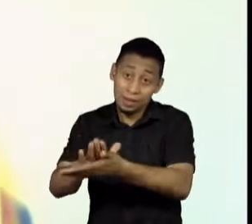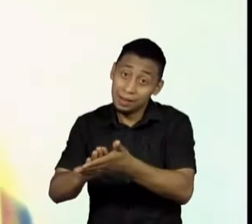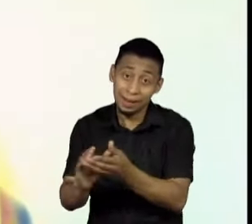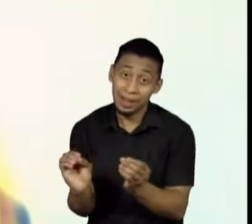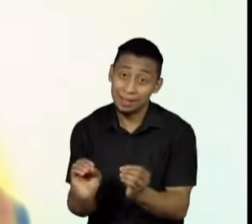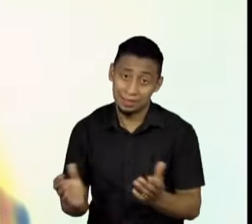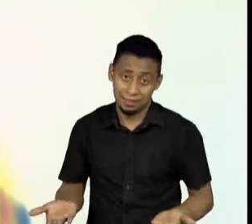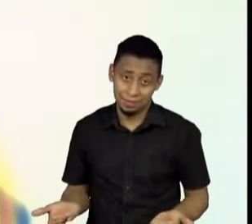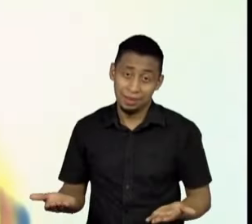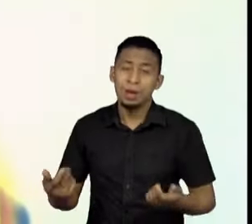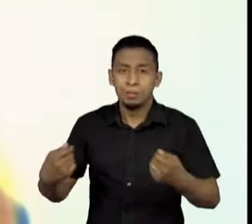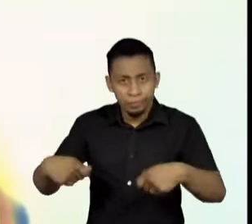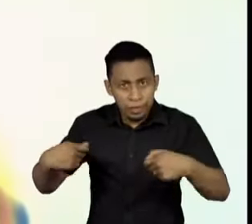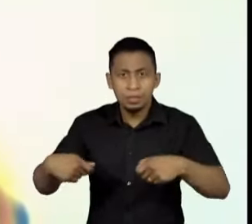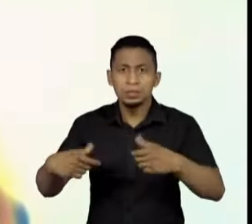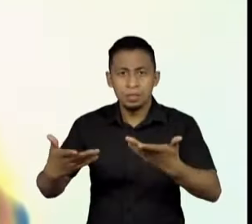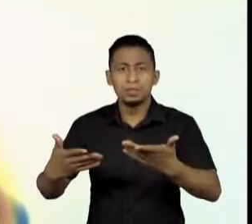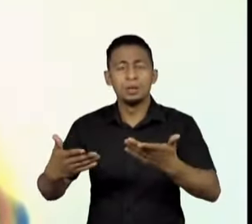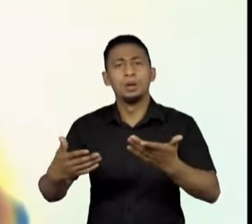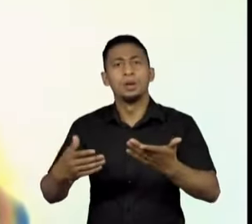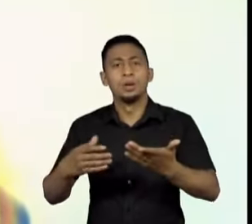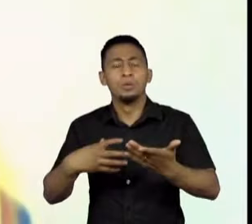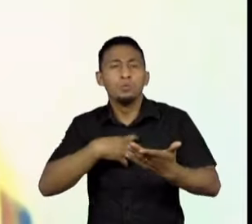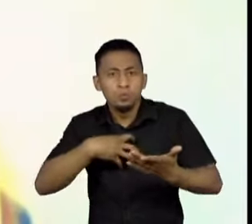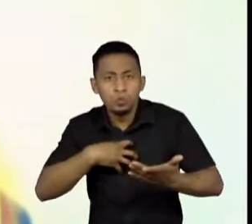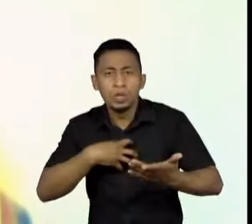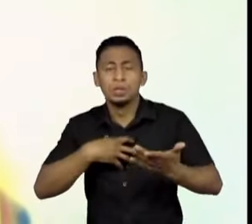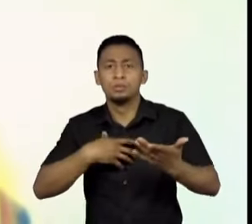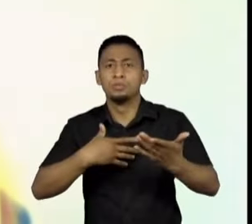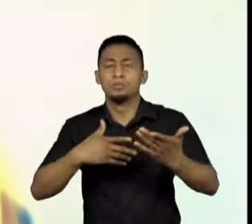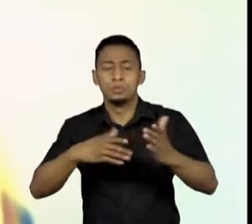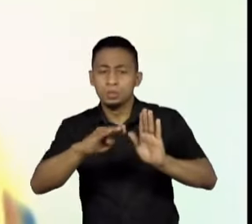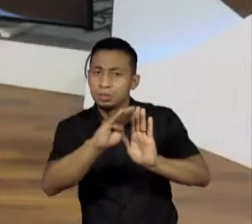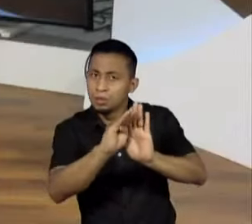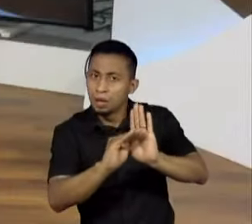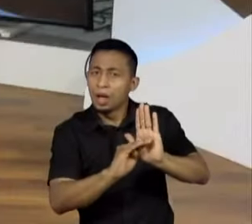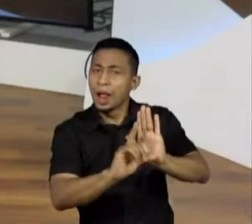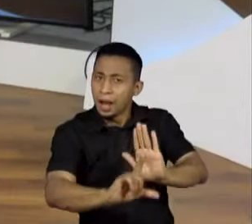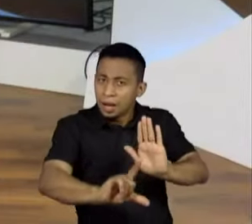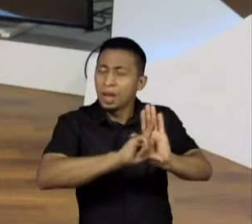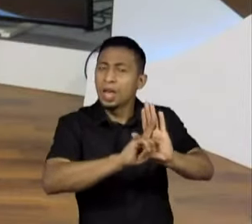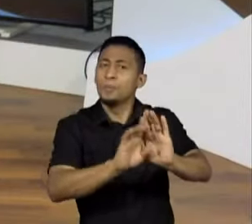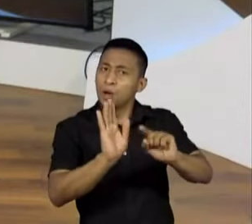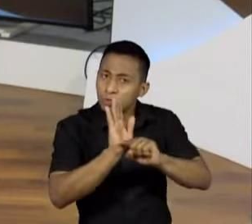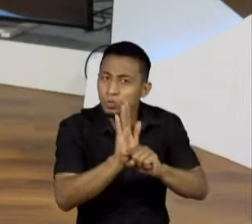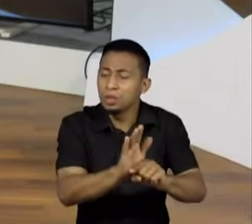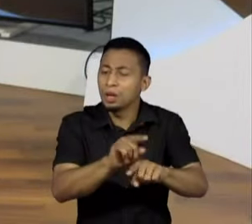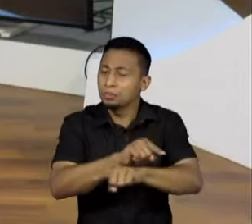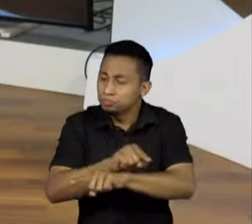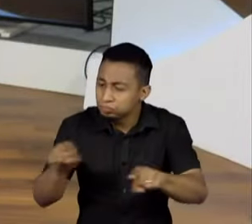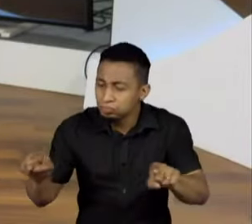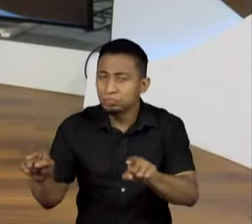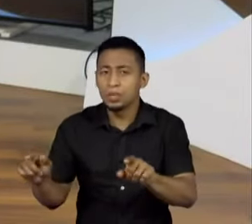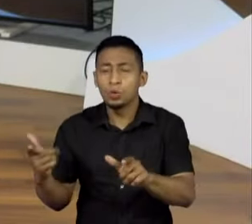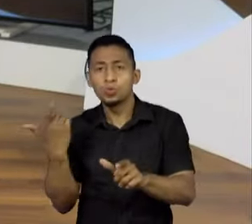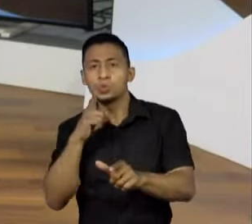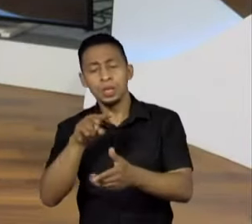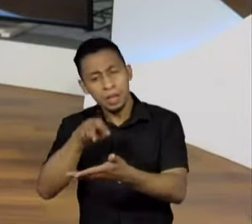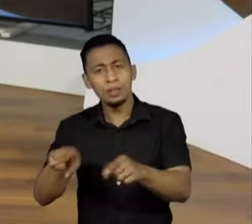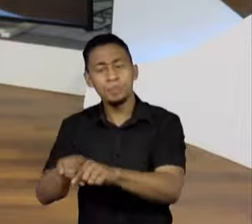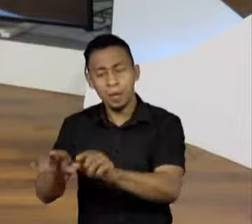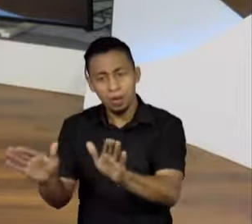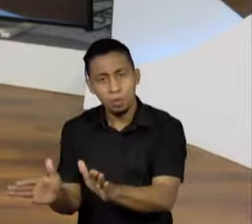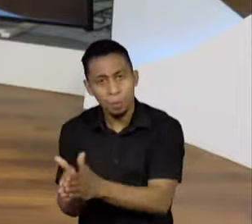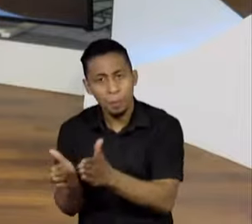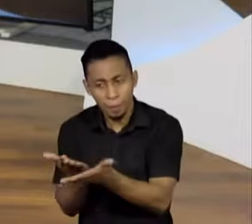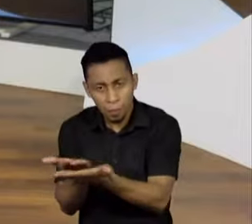uma política de publicação, uma política de distribuição, e os primeiros lugares têm que ser a escola pública,